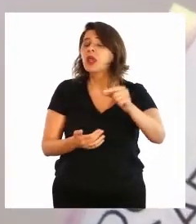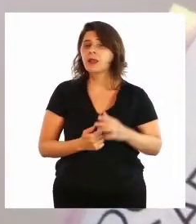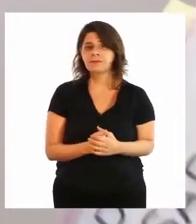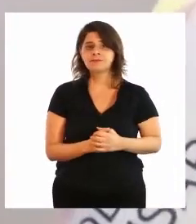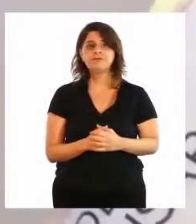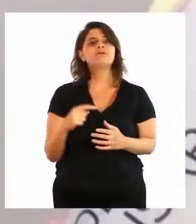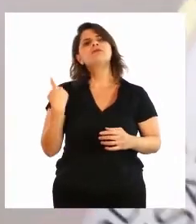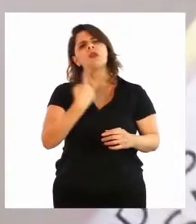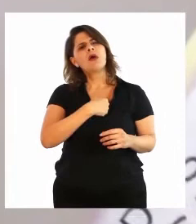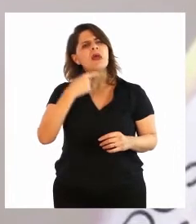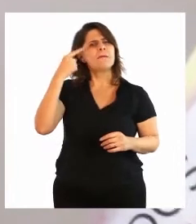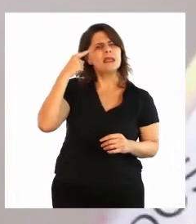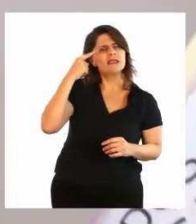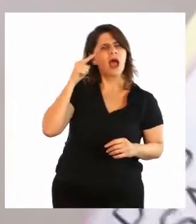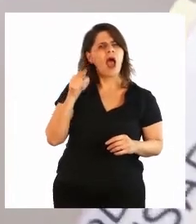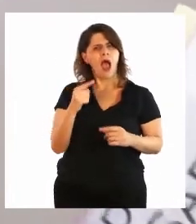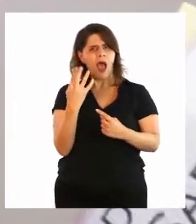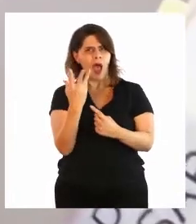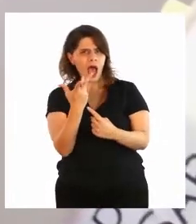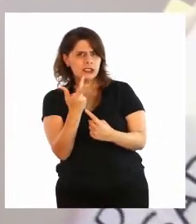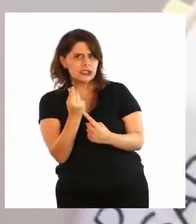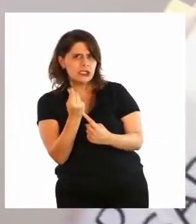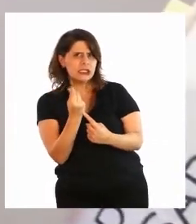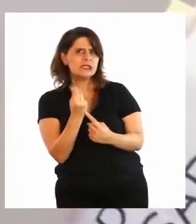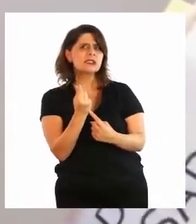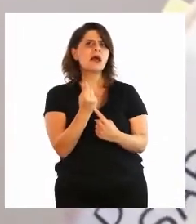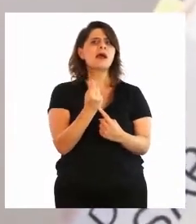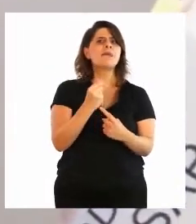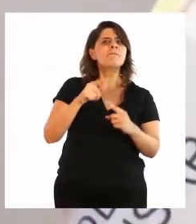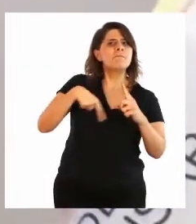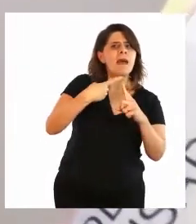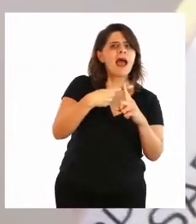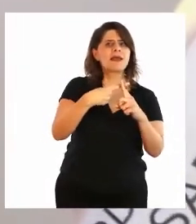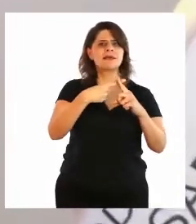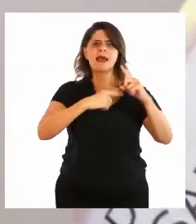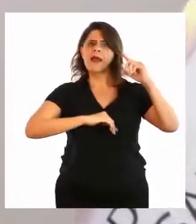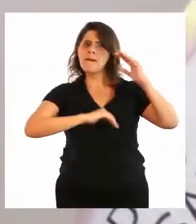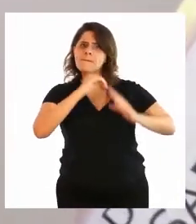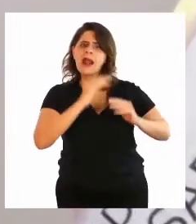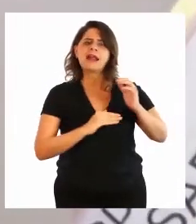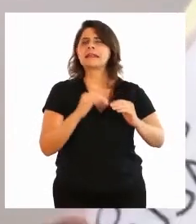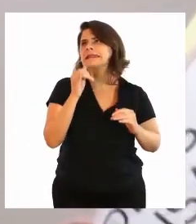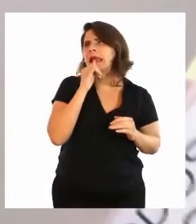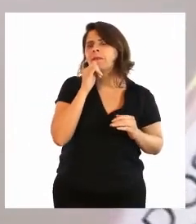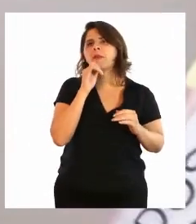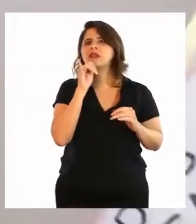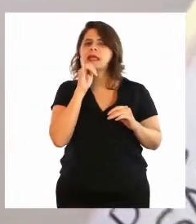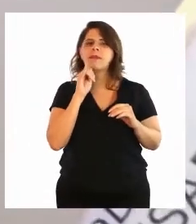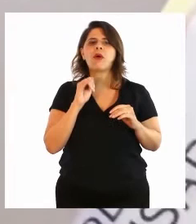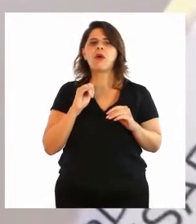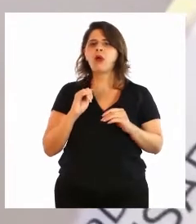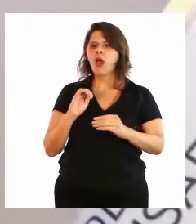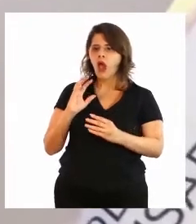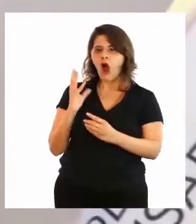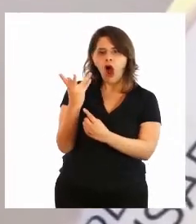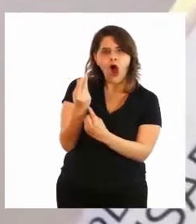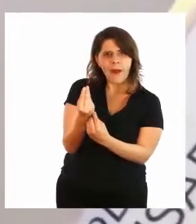relacionando os artistas com as práticas, seja ações de leitura de obra ou